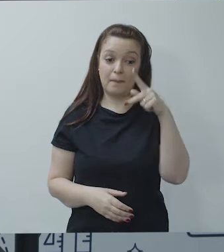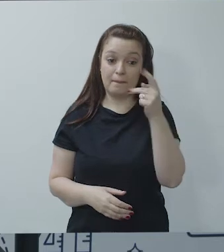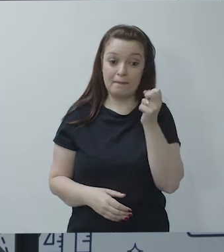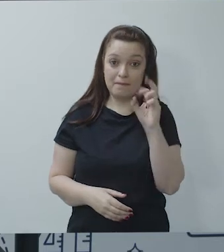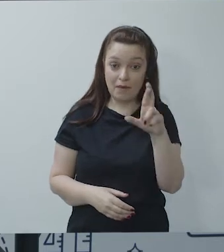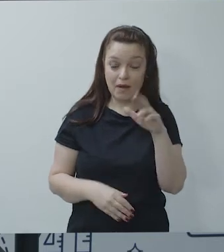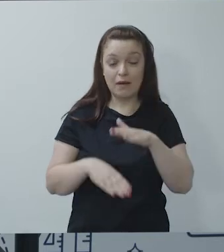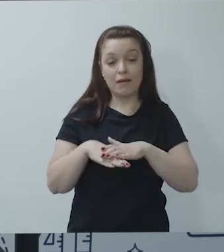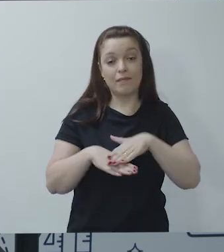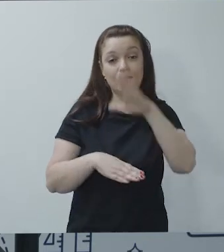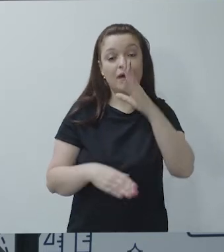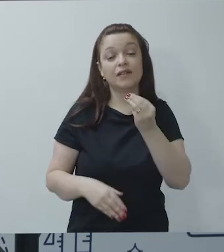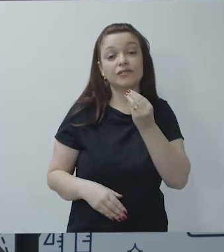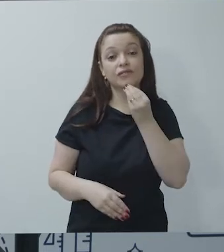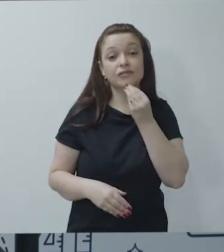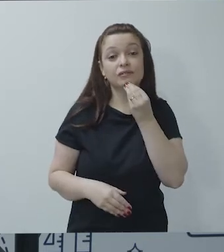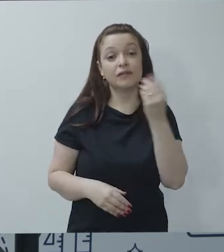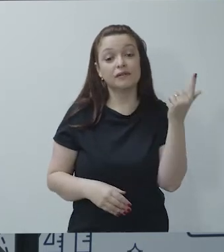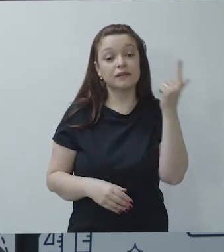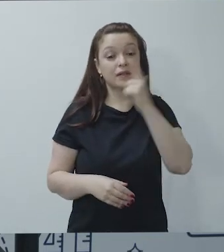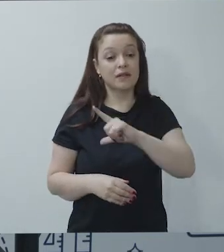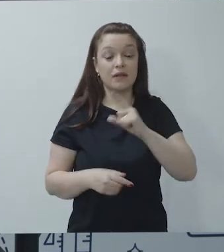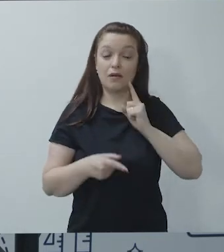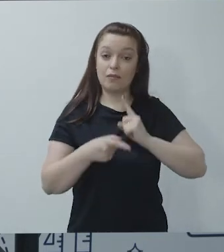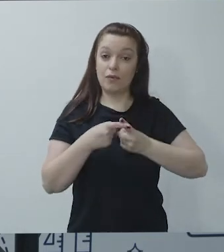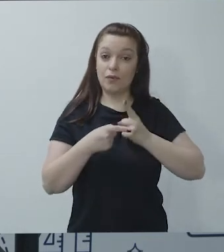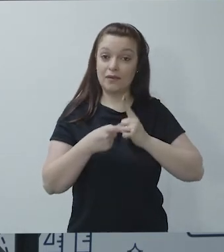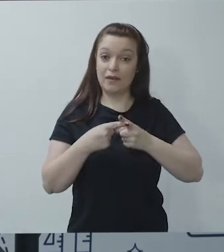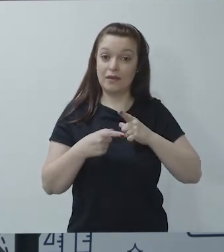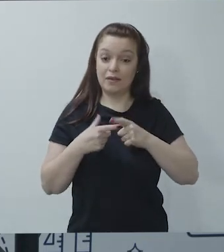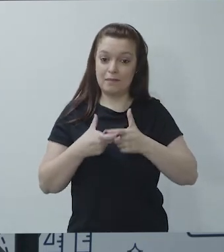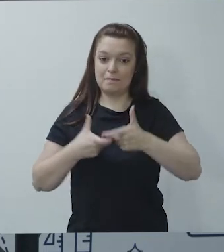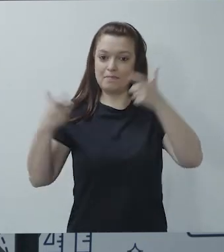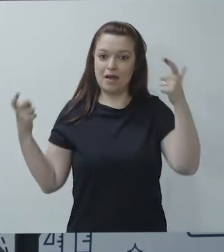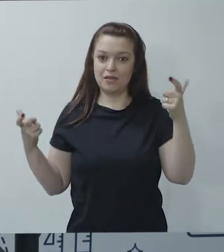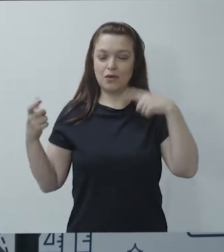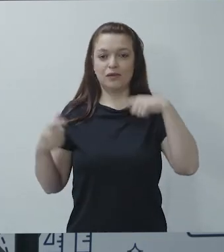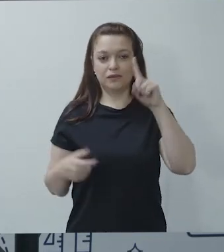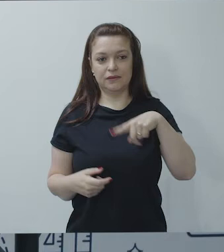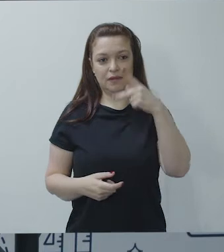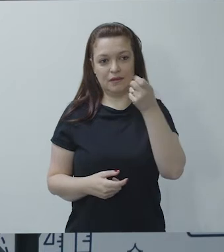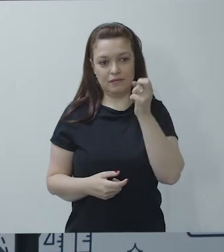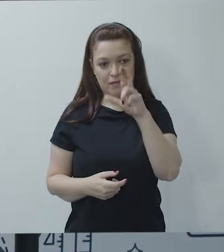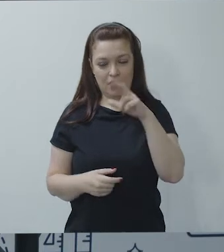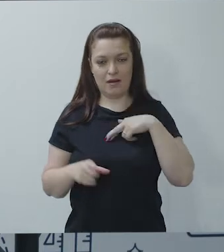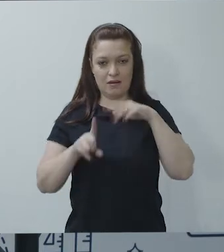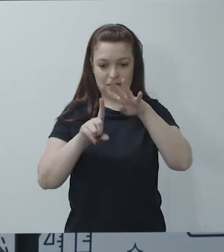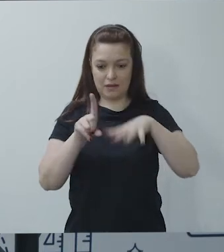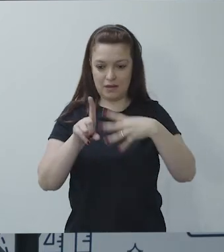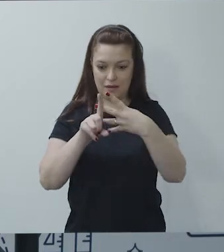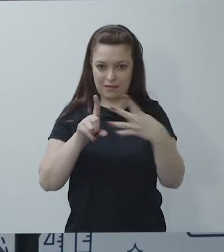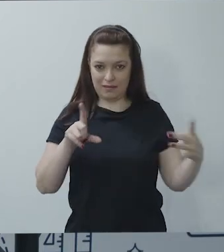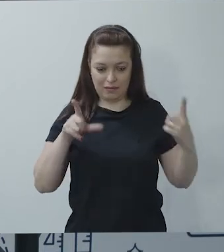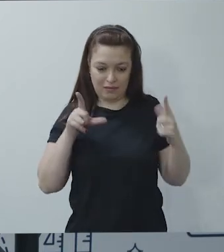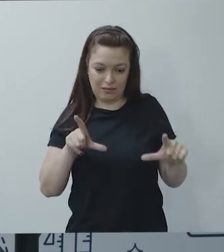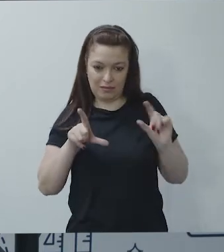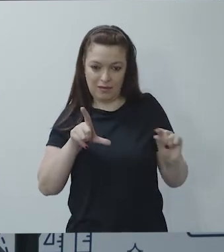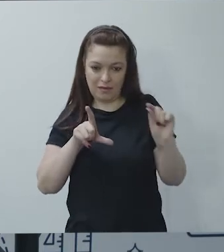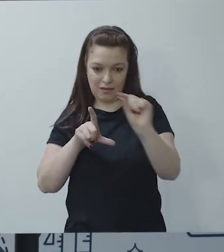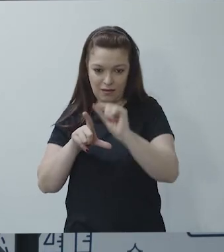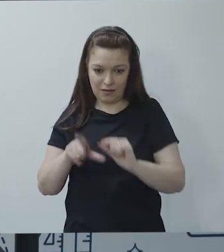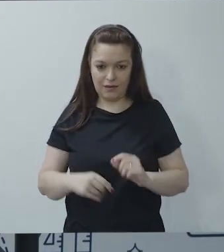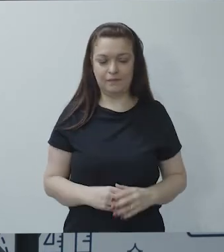cair números pares, o Júlio tem mais chances de ganhar, porque tem mais números pares na cartela do